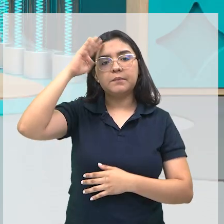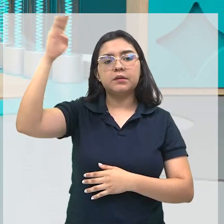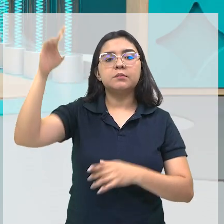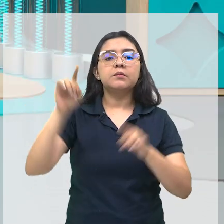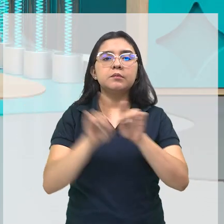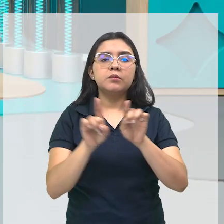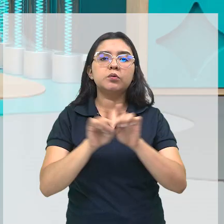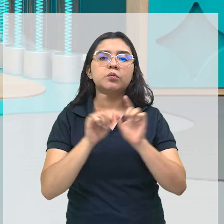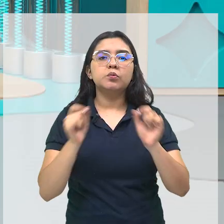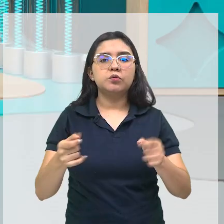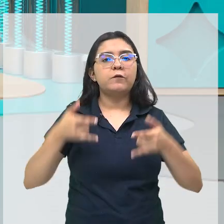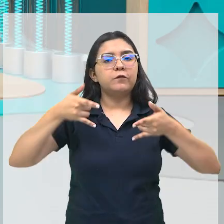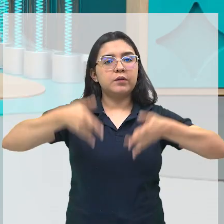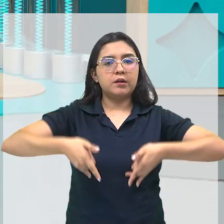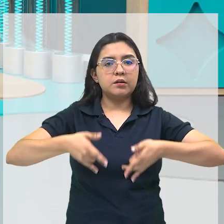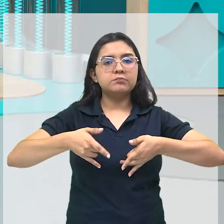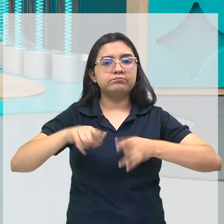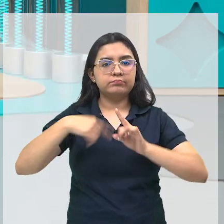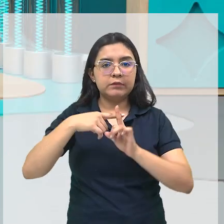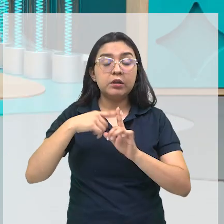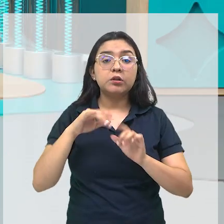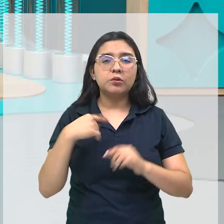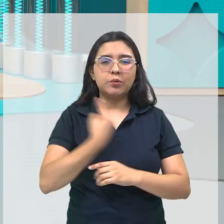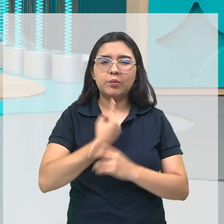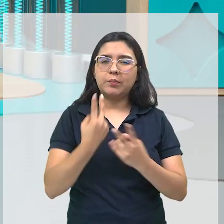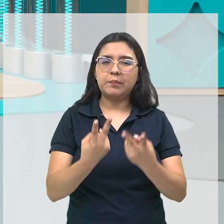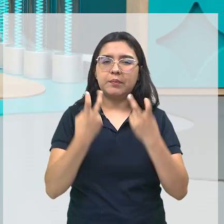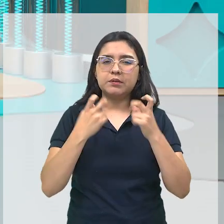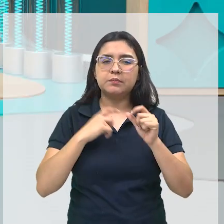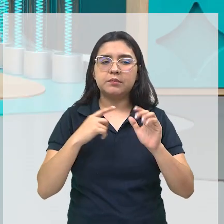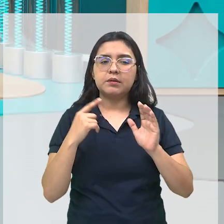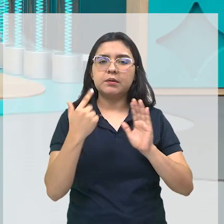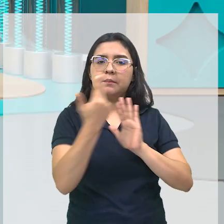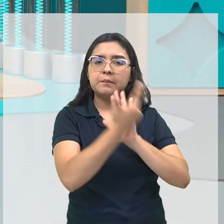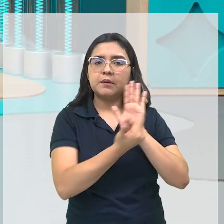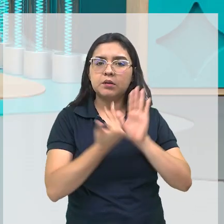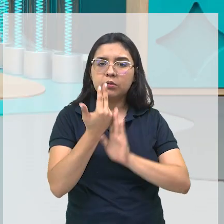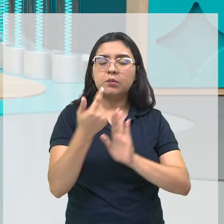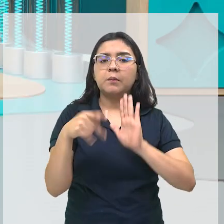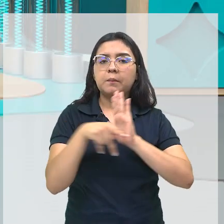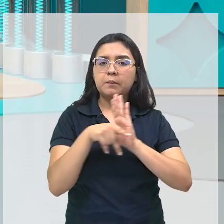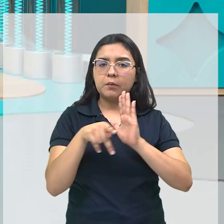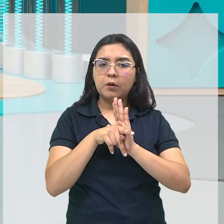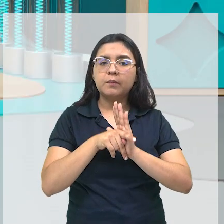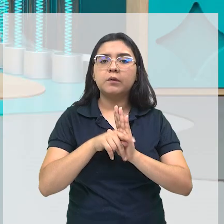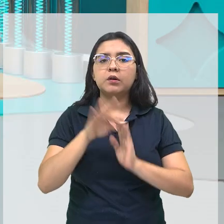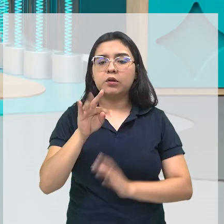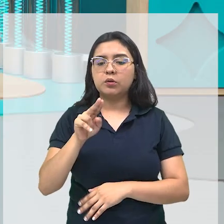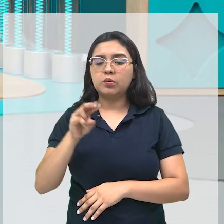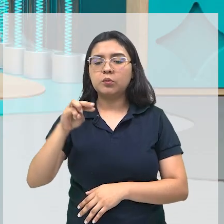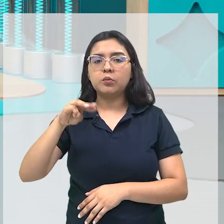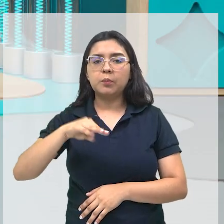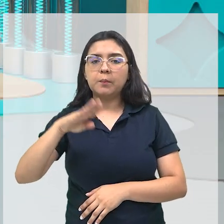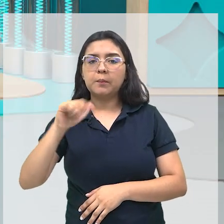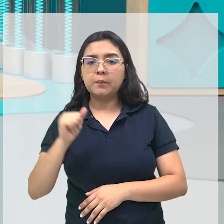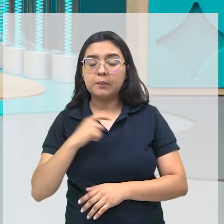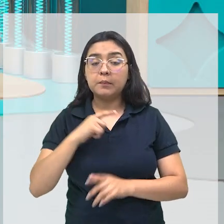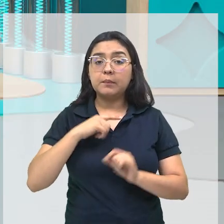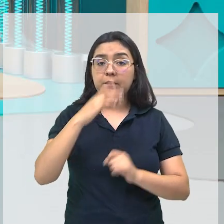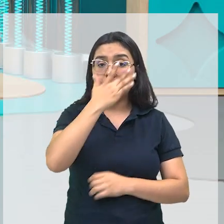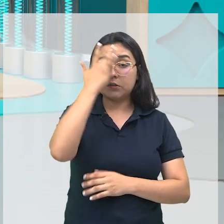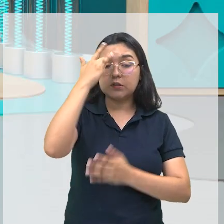dos funerais. E a gente percebe, né, em pinturas, em tumbas que mostram dançarinos em